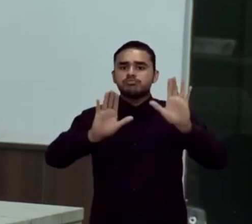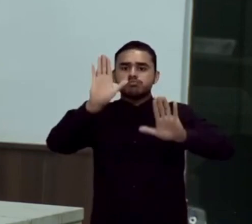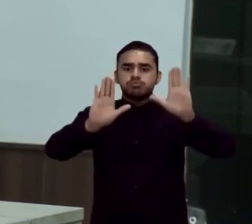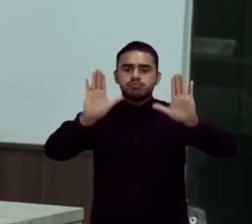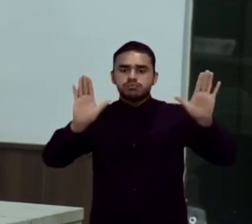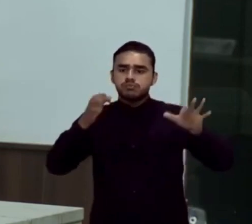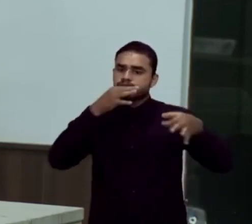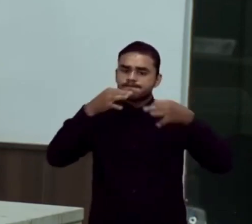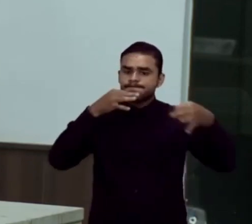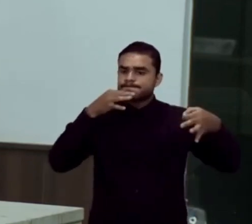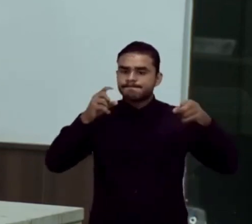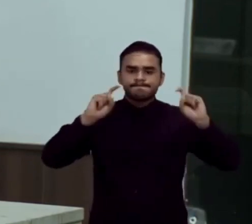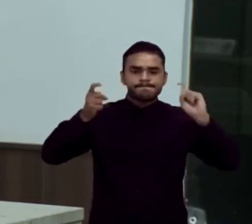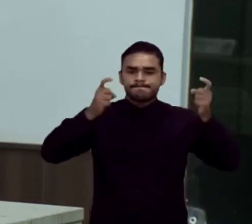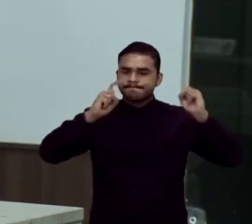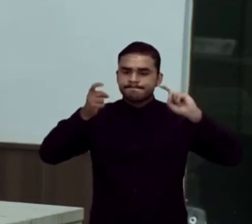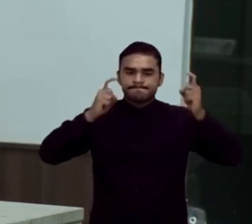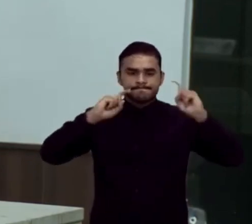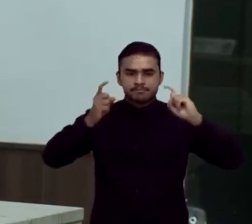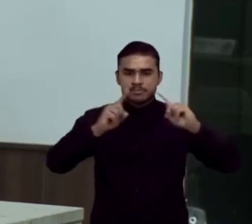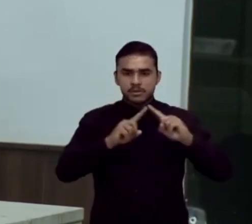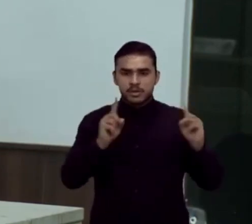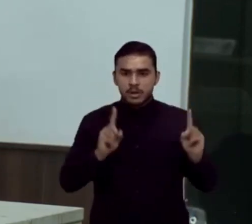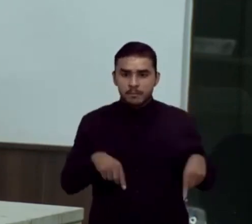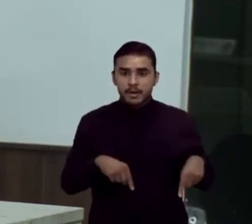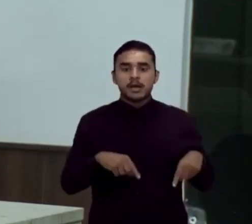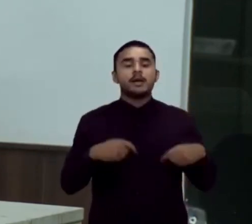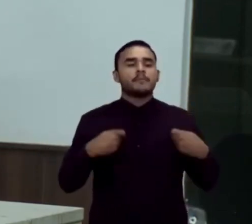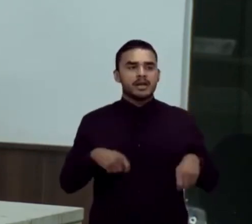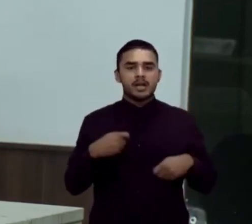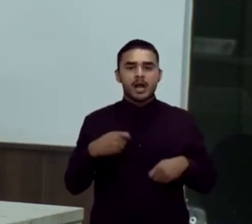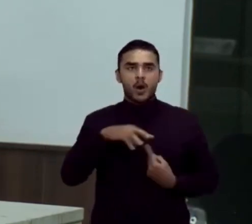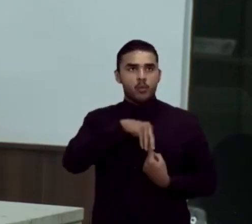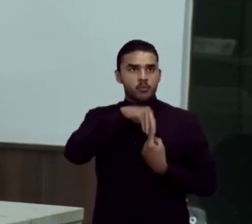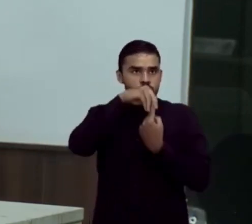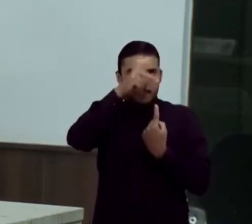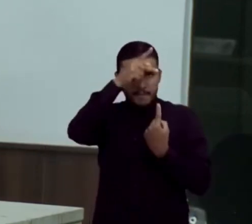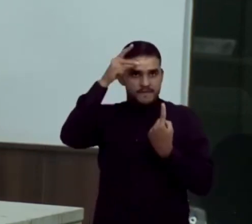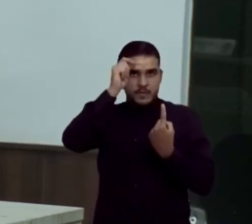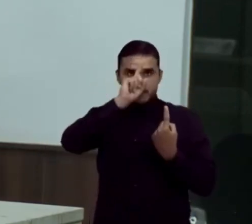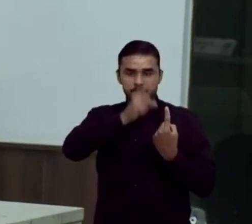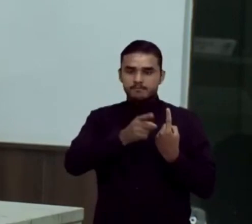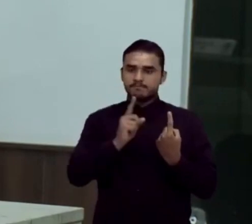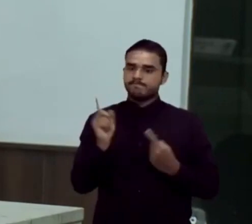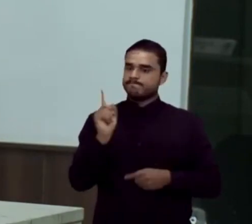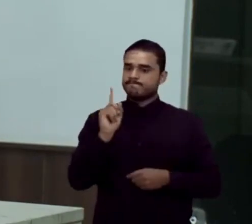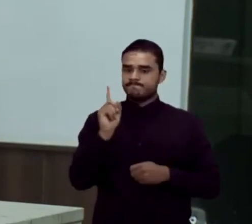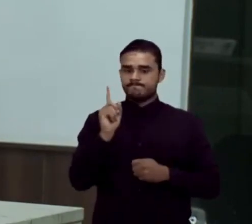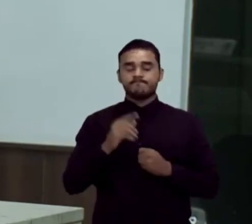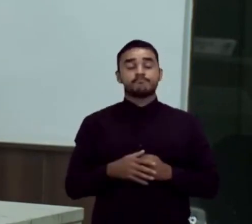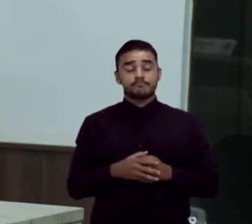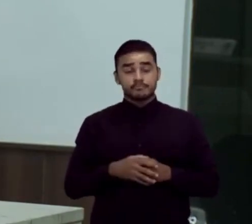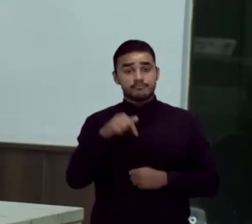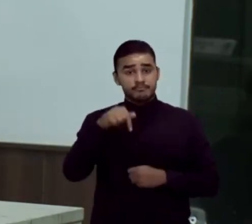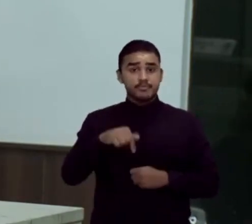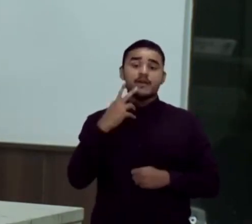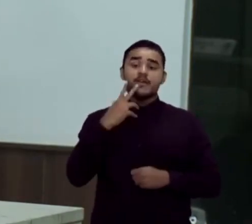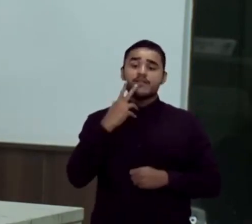é participativa ou o plano não é desenhado. E a cidade de Fortaleza é